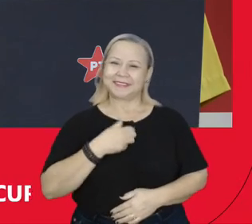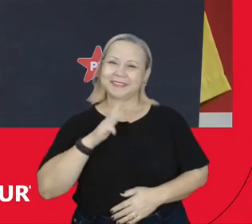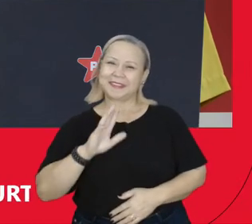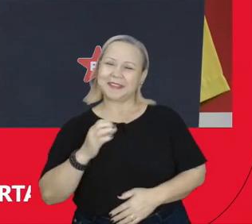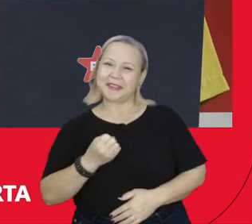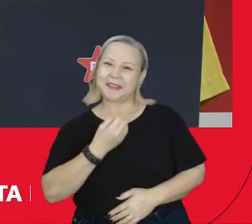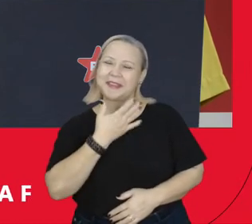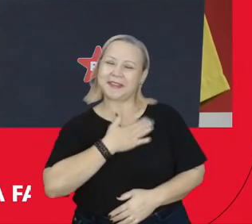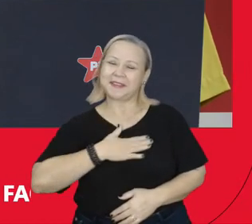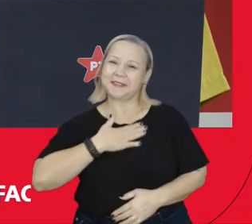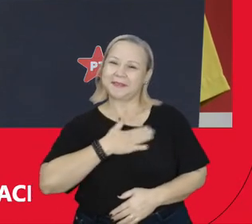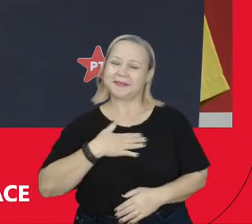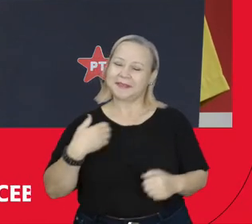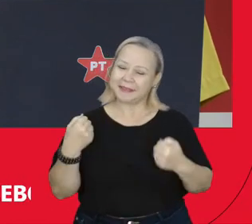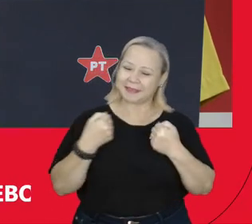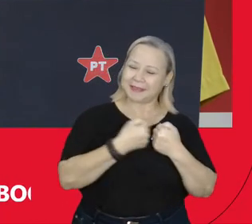ser